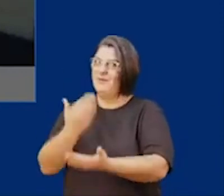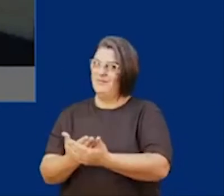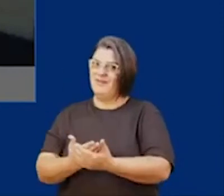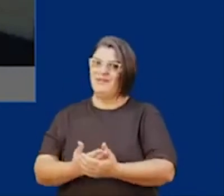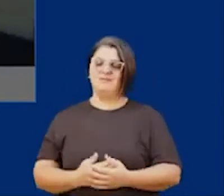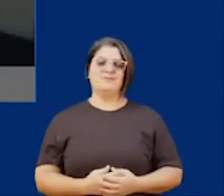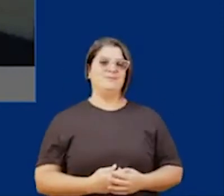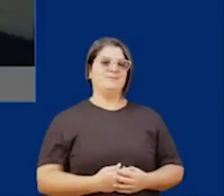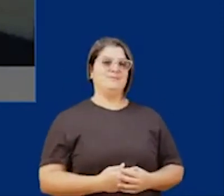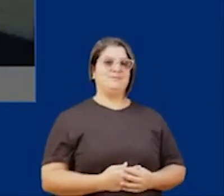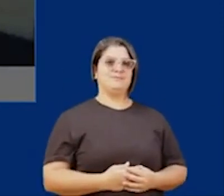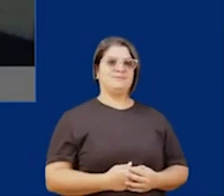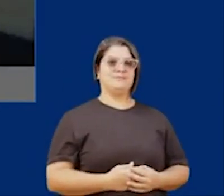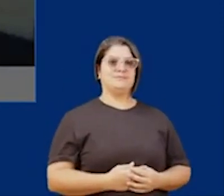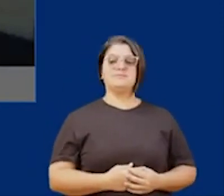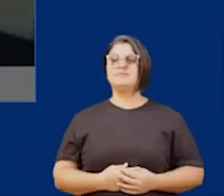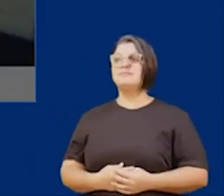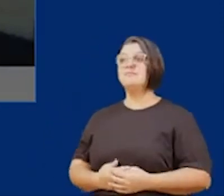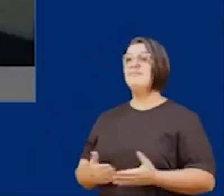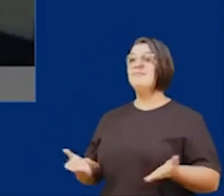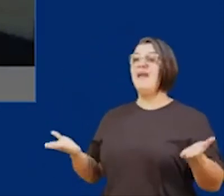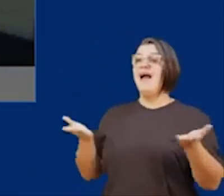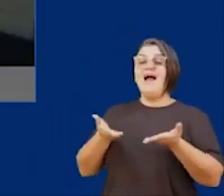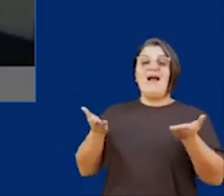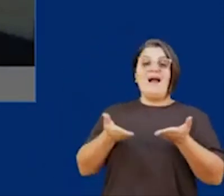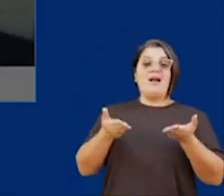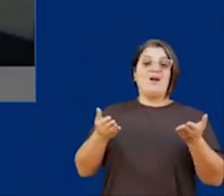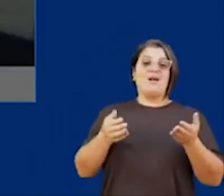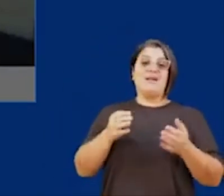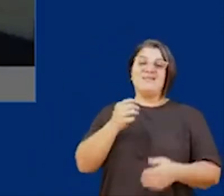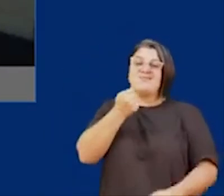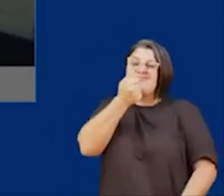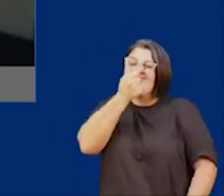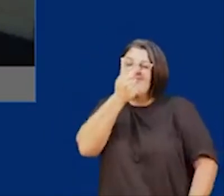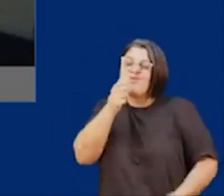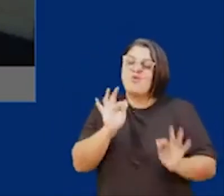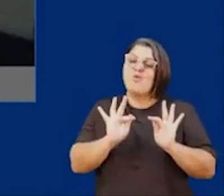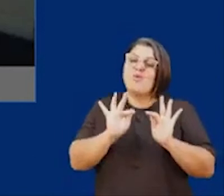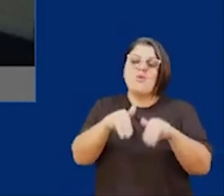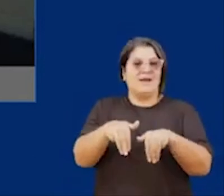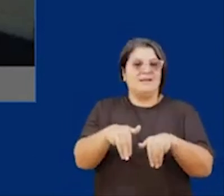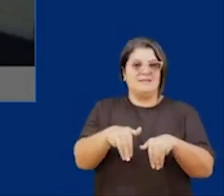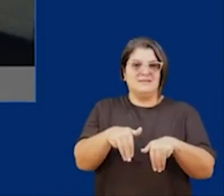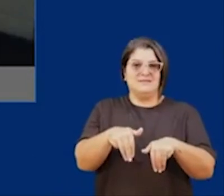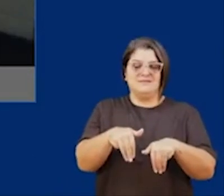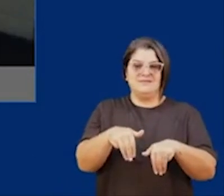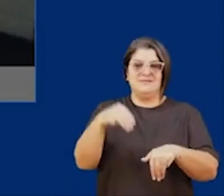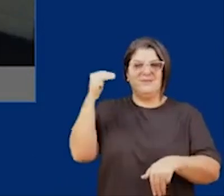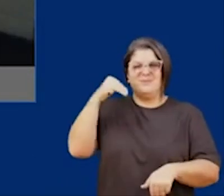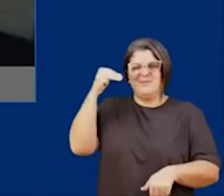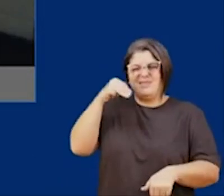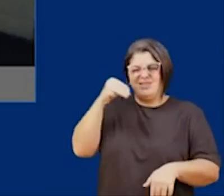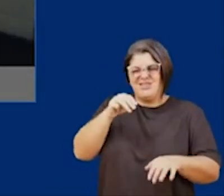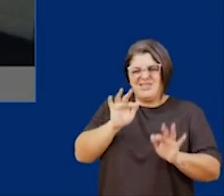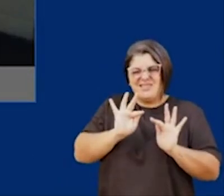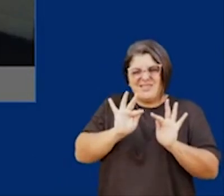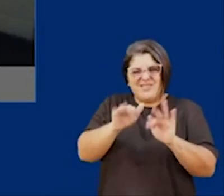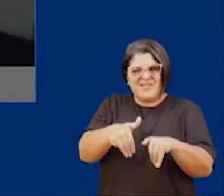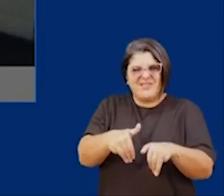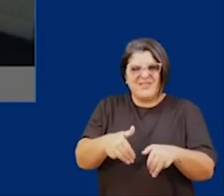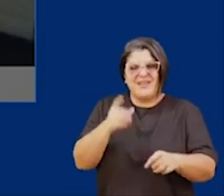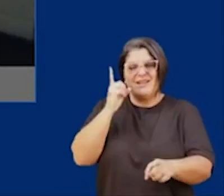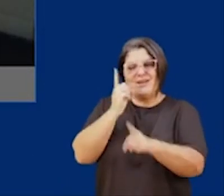Meninas, a gente vai estar encerrando já, né, a gente está indo para os minutos finais da nossa conversa, do nosso encontro de